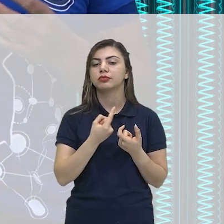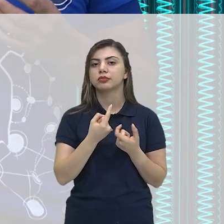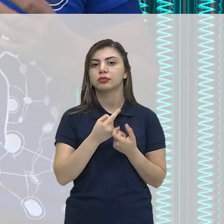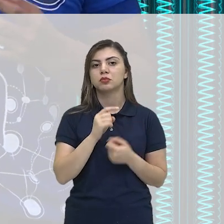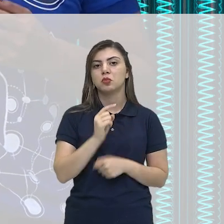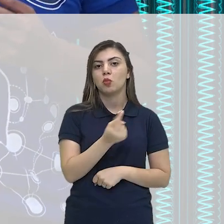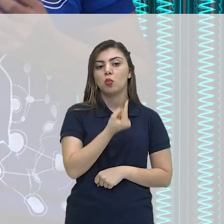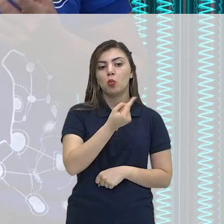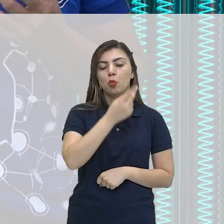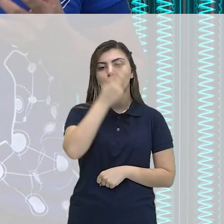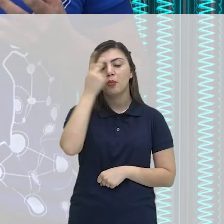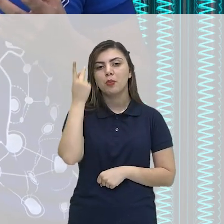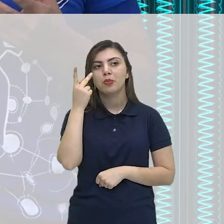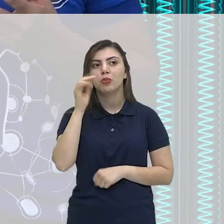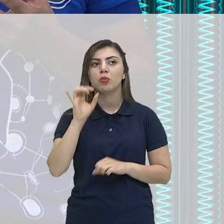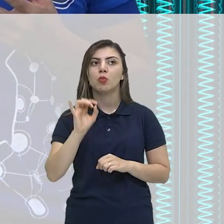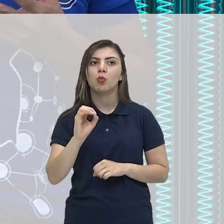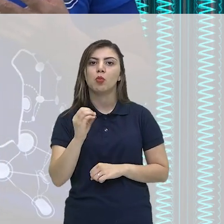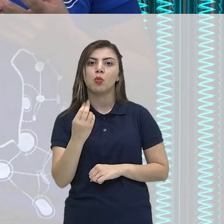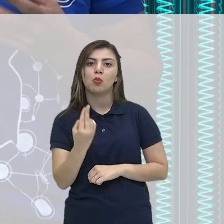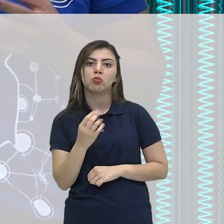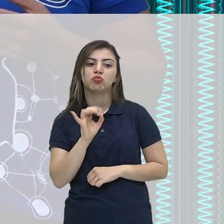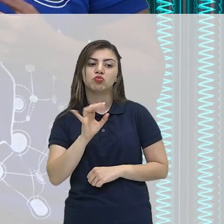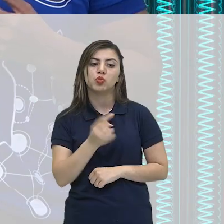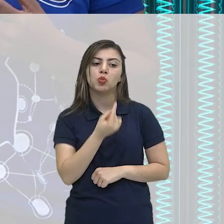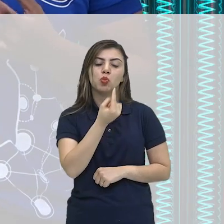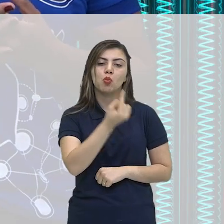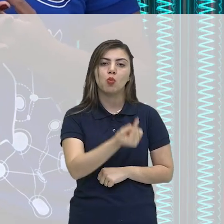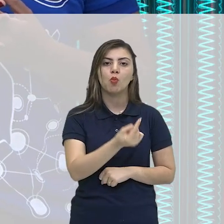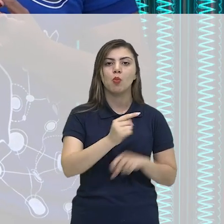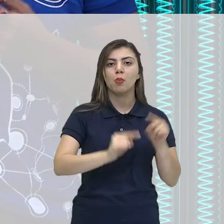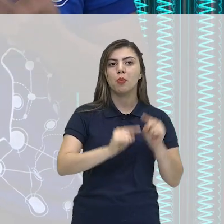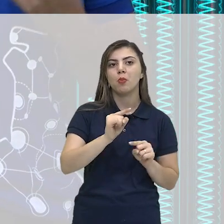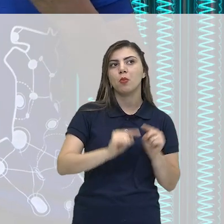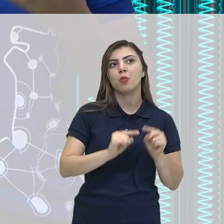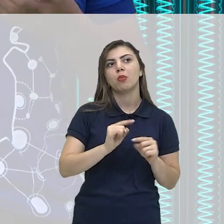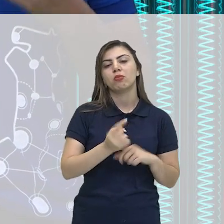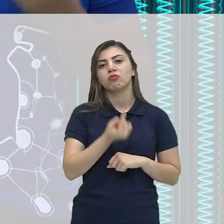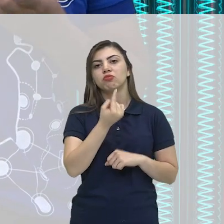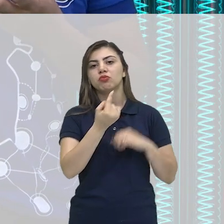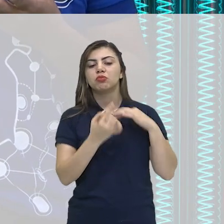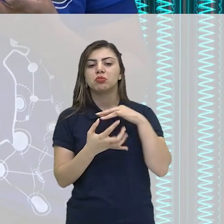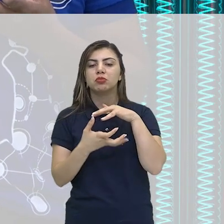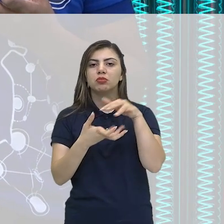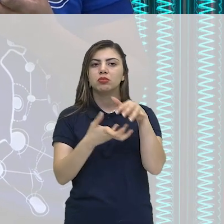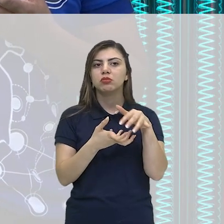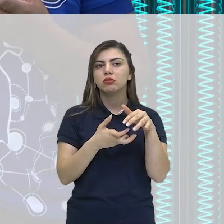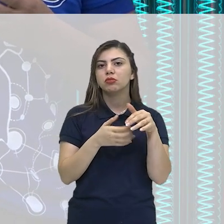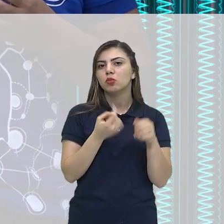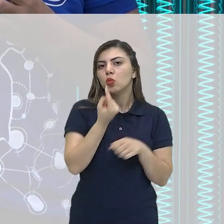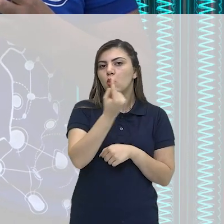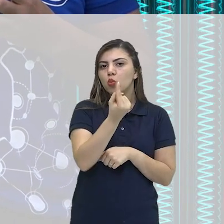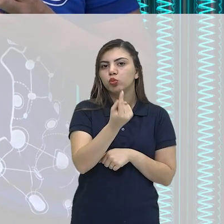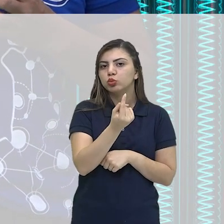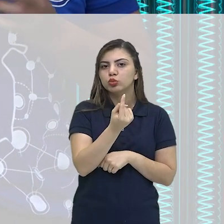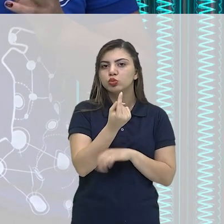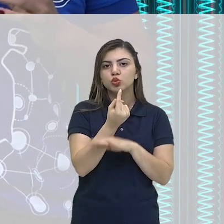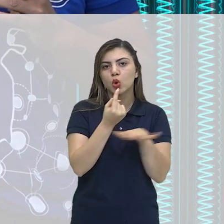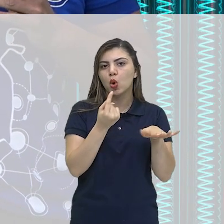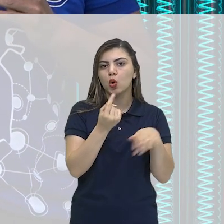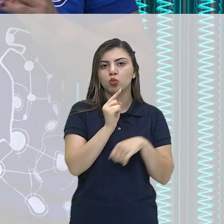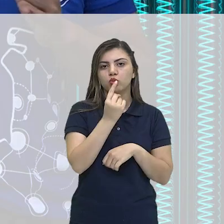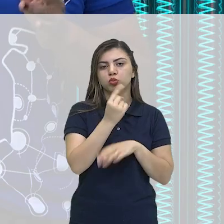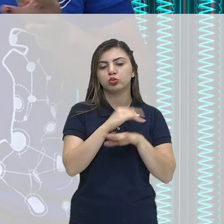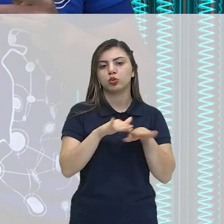única pessoa, um único objeto, um único lugar, um único planeta. É algo único, tá bom? E aí